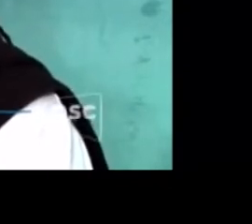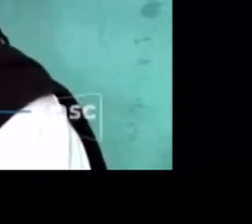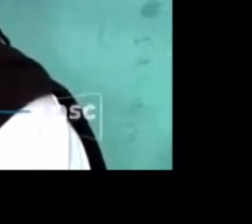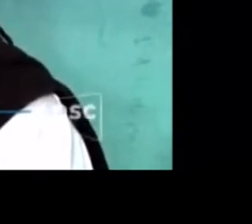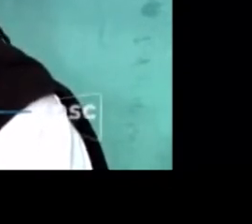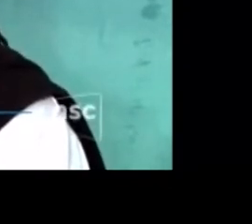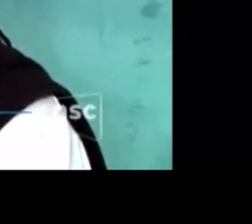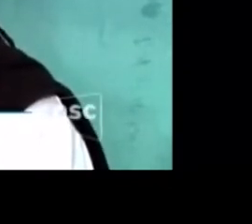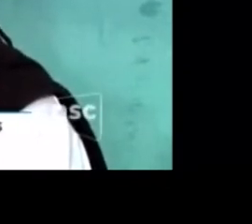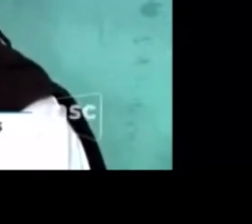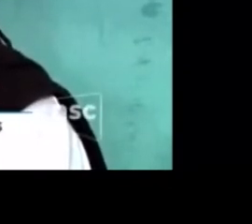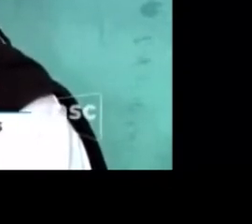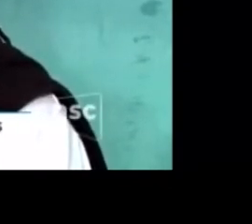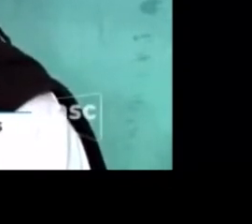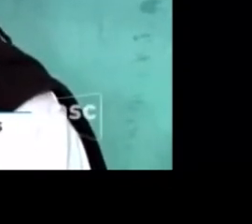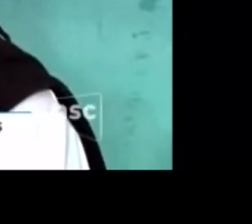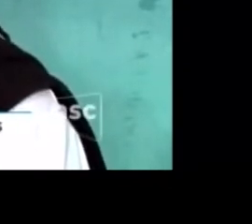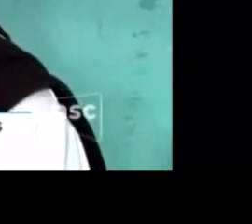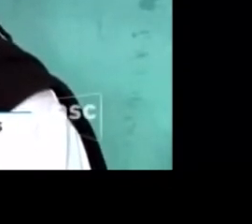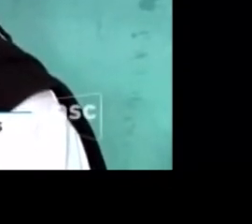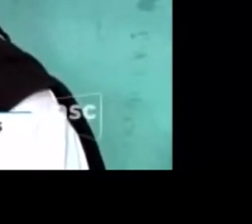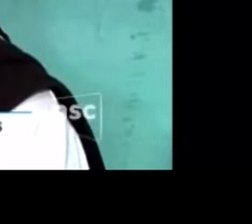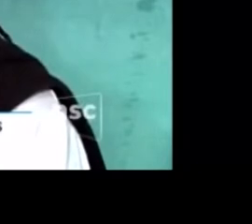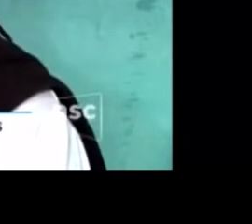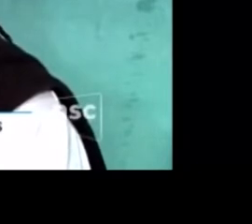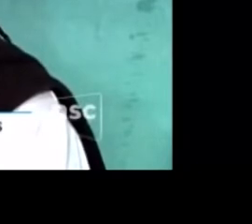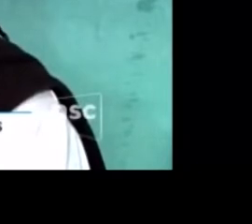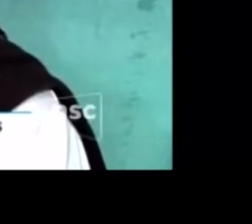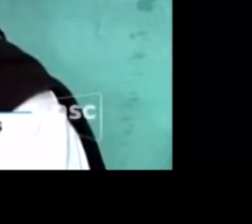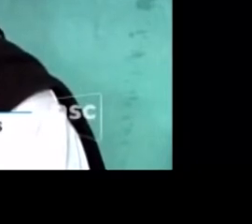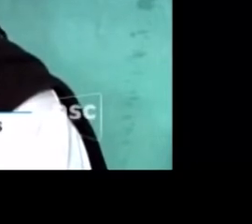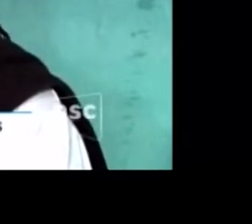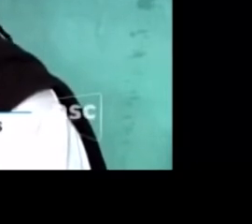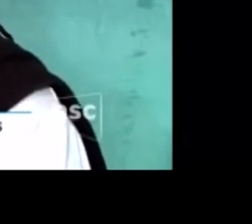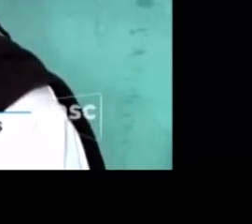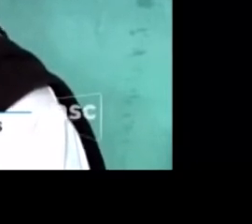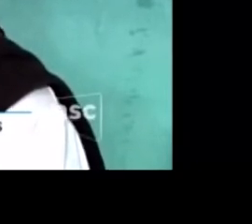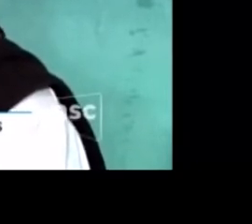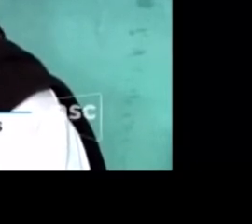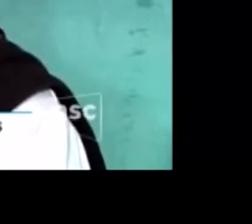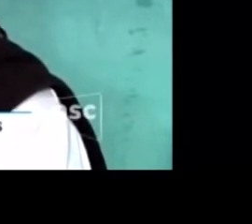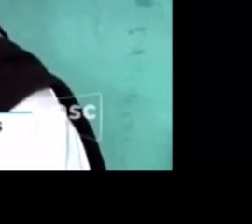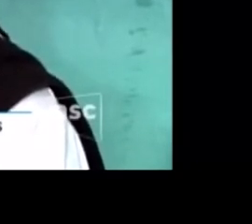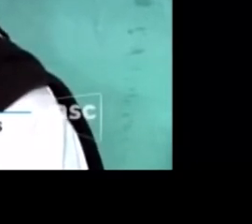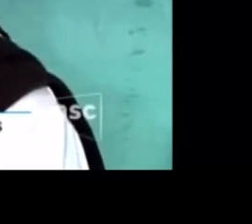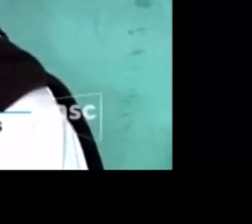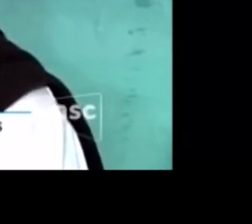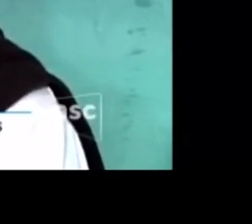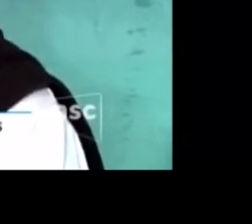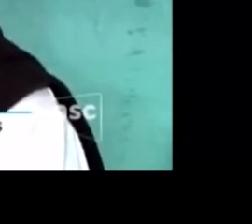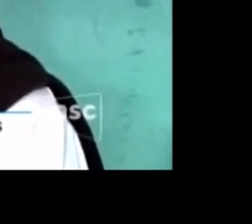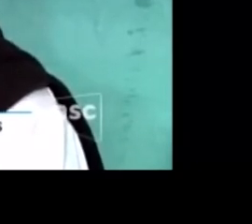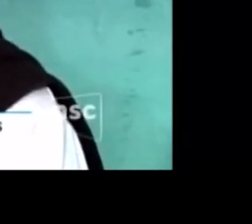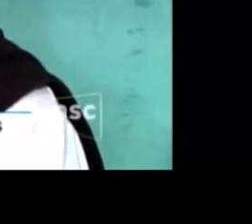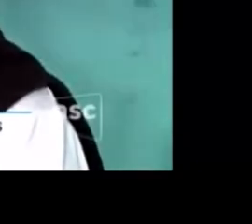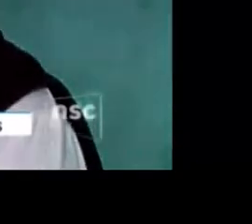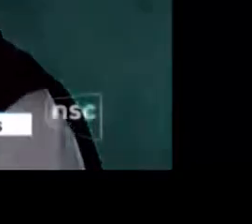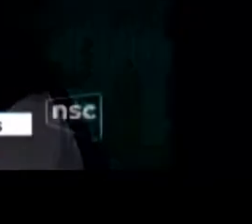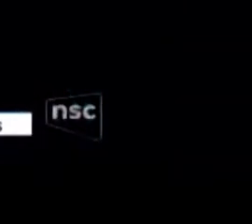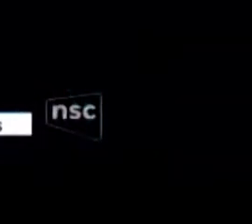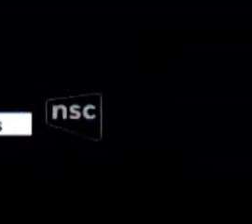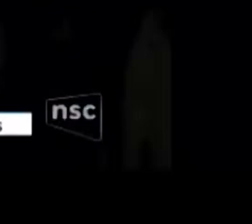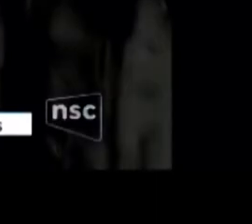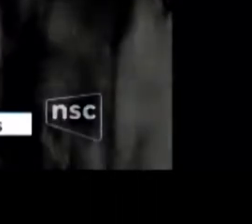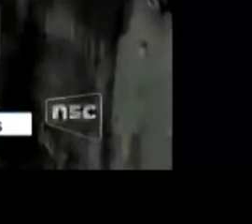às vezes cesta básica né É isso aí sim de vez em quando né quando dá uma cesta básica aqui na comunidade